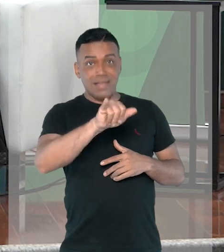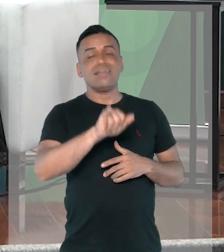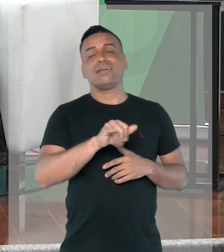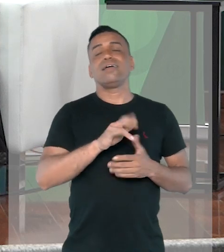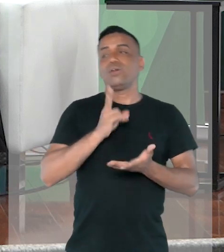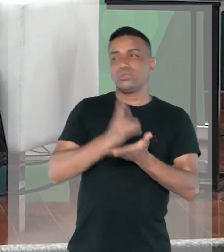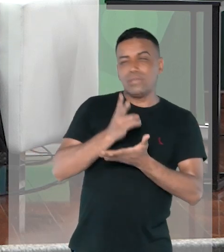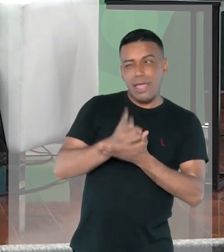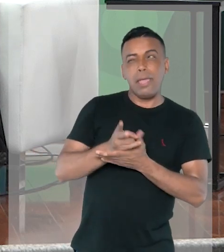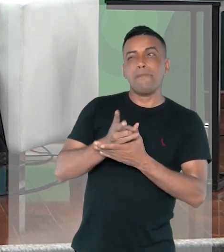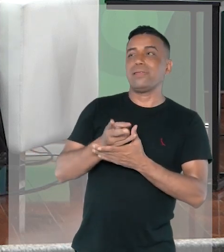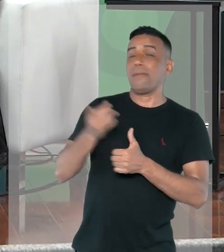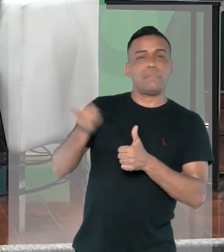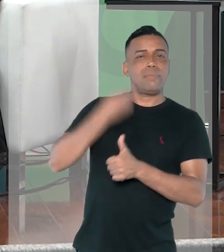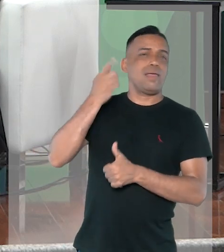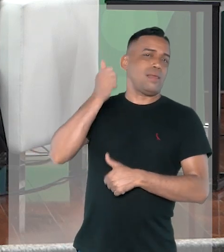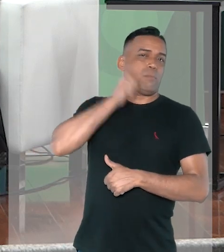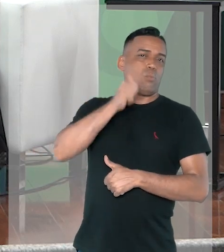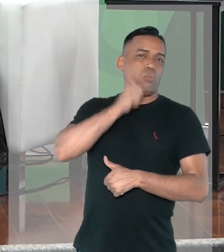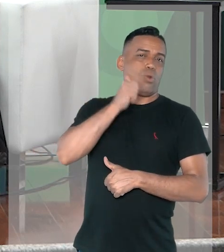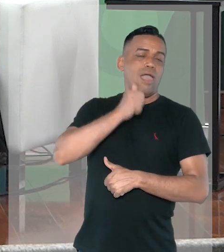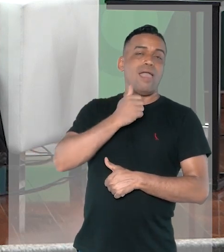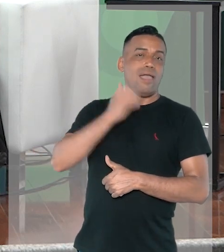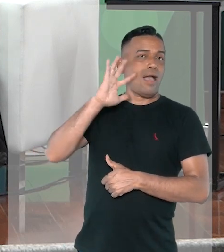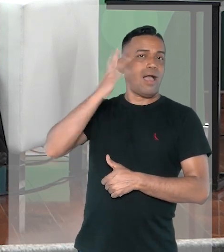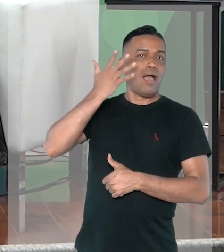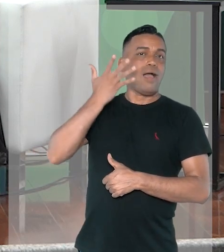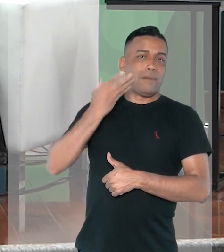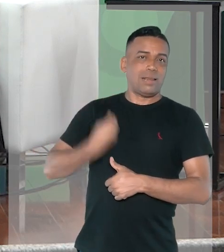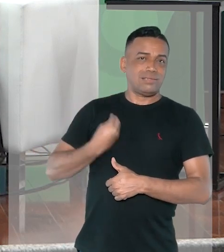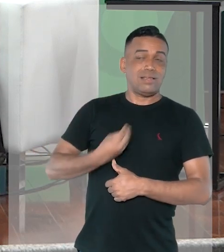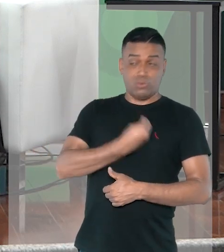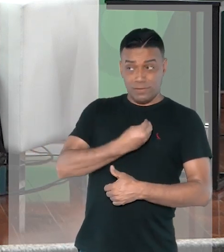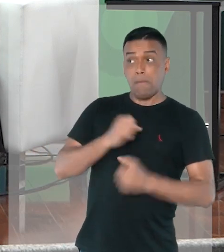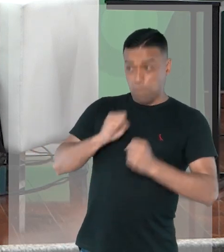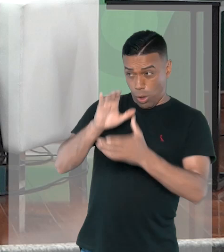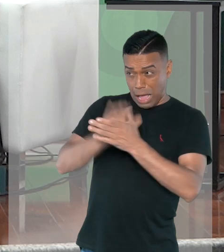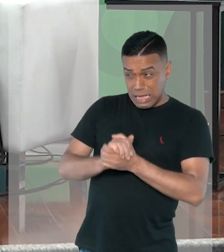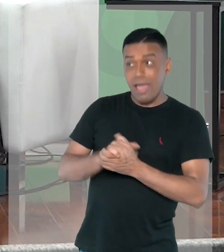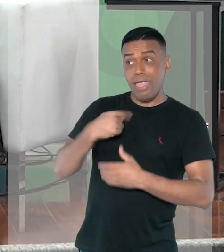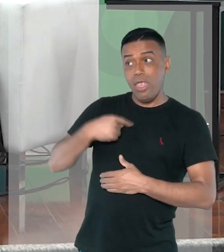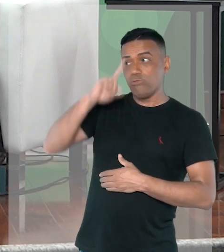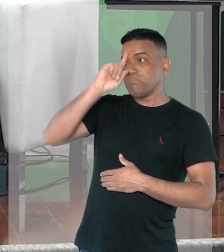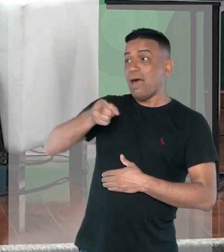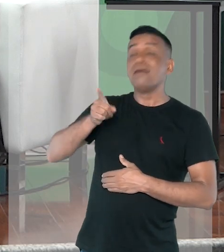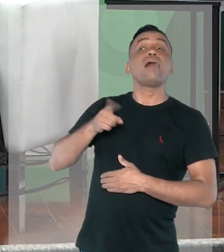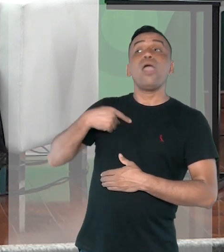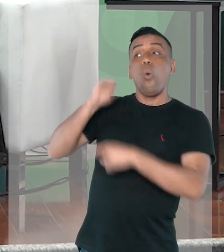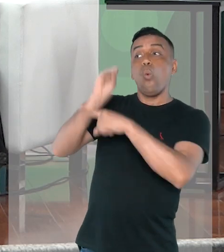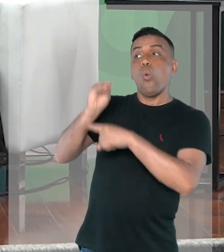serei sempre a primeira mulher na sua vida. Você pode casar, mas quem manda mesmo em você e quem sabe cuidar de você é só